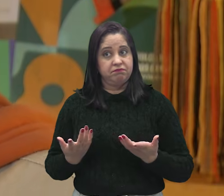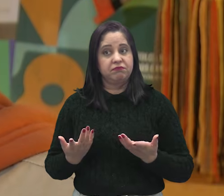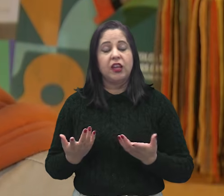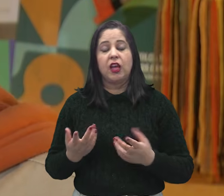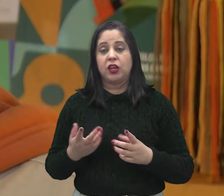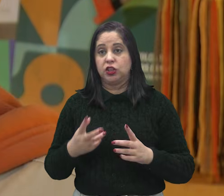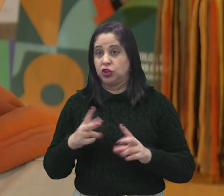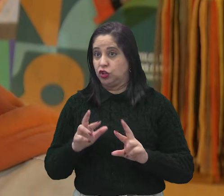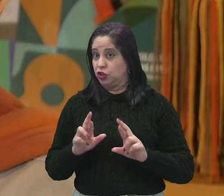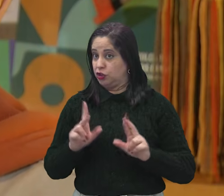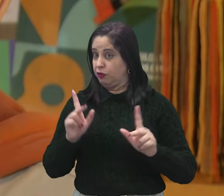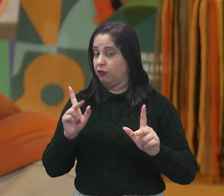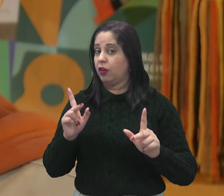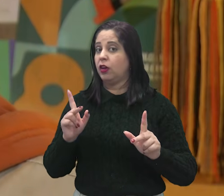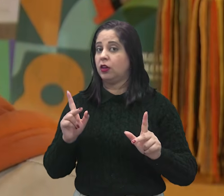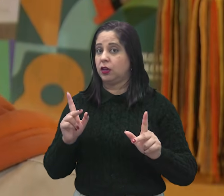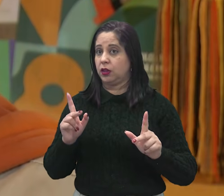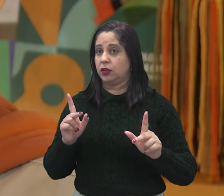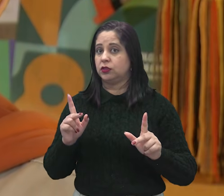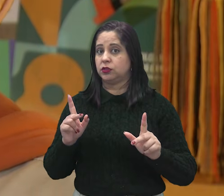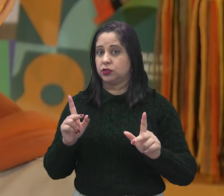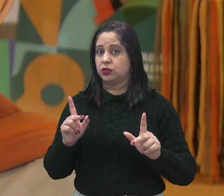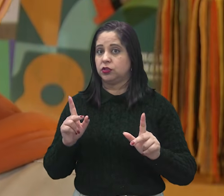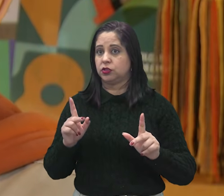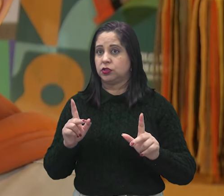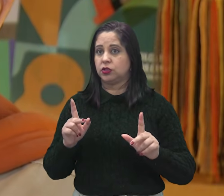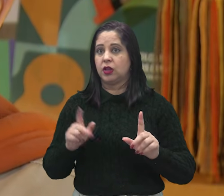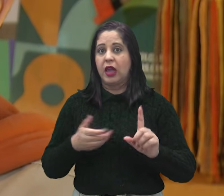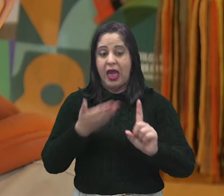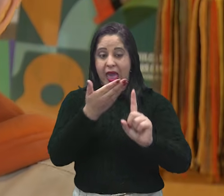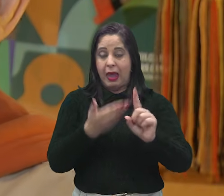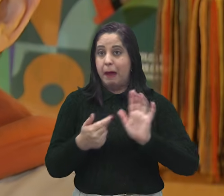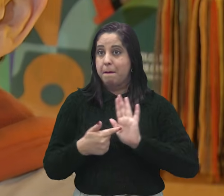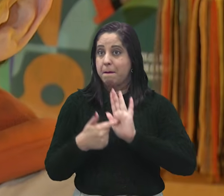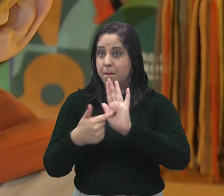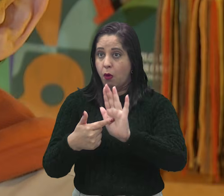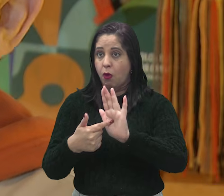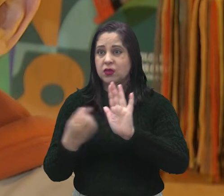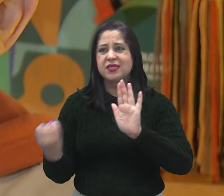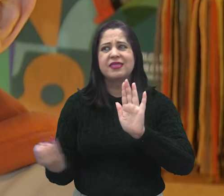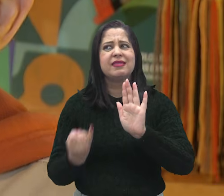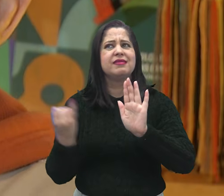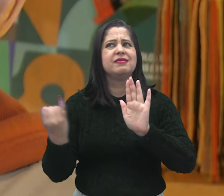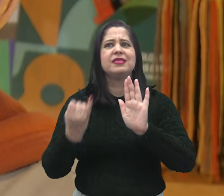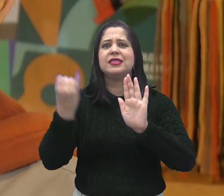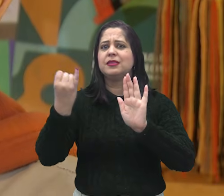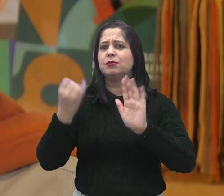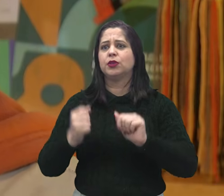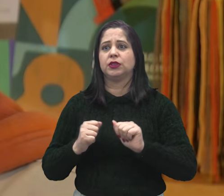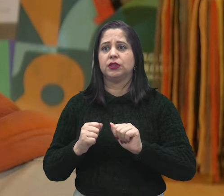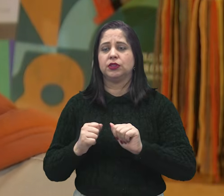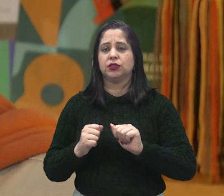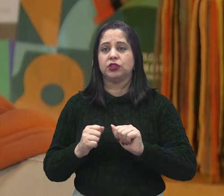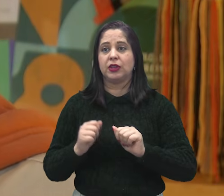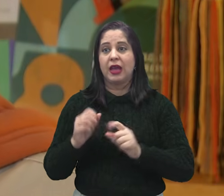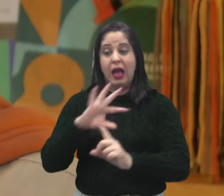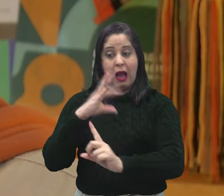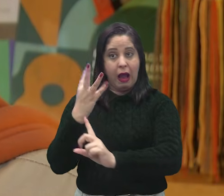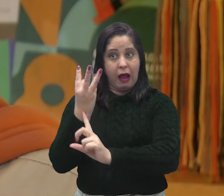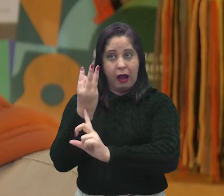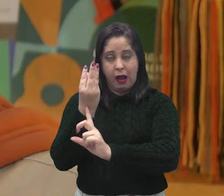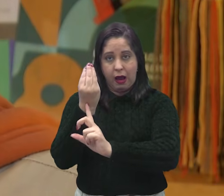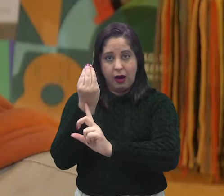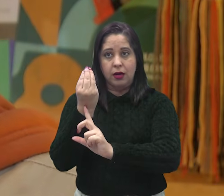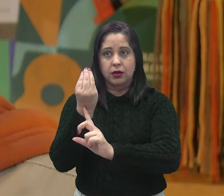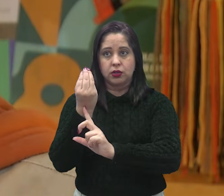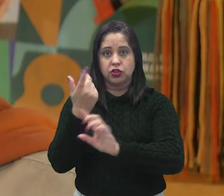não dizer sagrado, é o sagrado dela. Ela busca com a arte dela retratar o